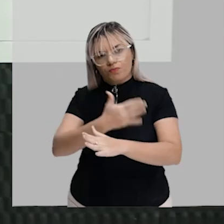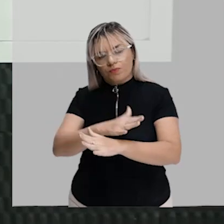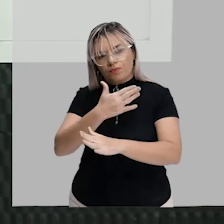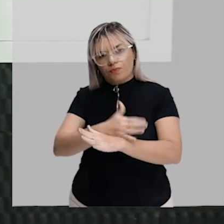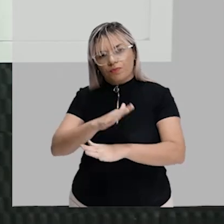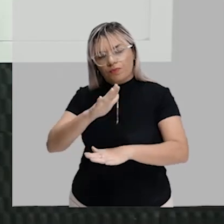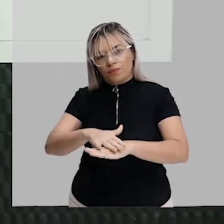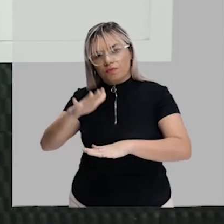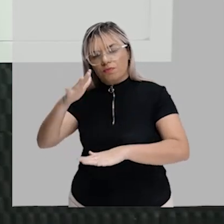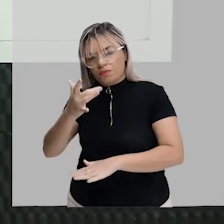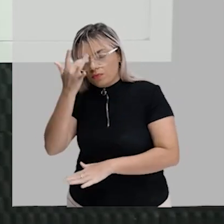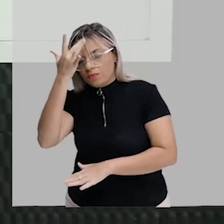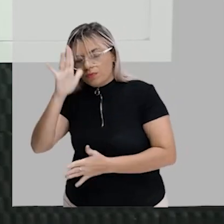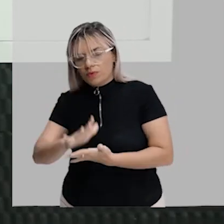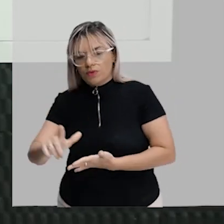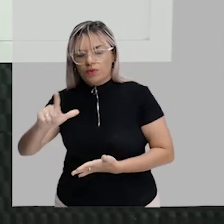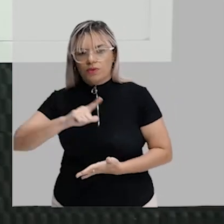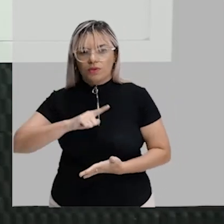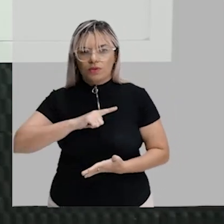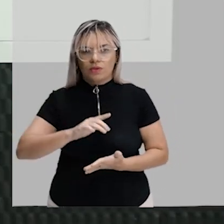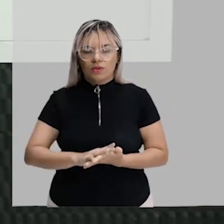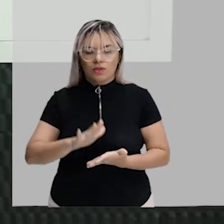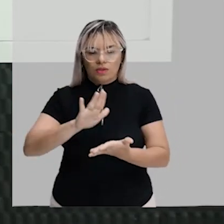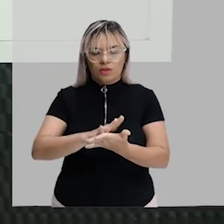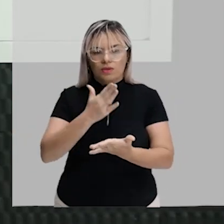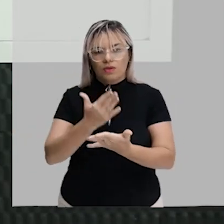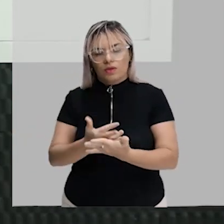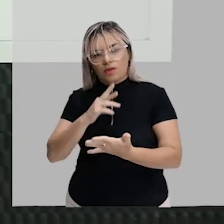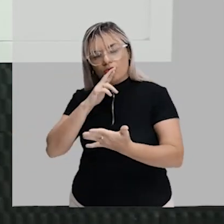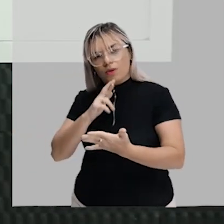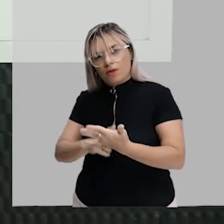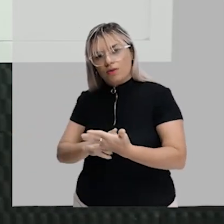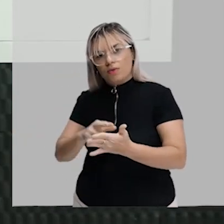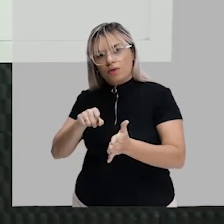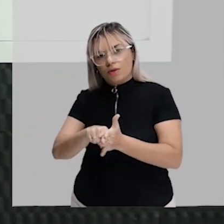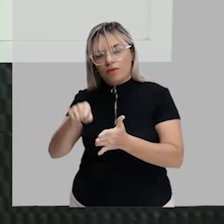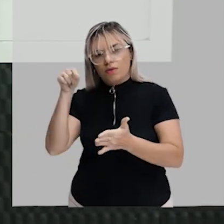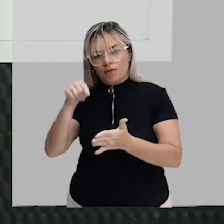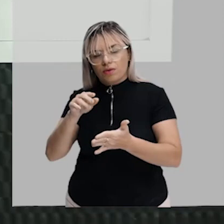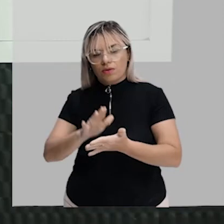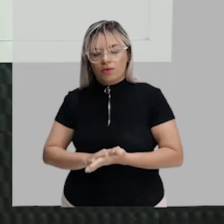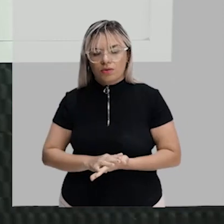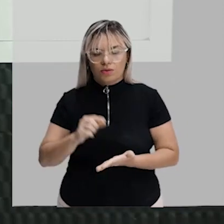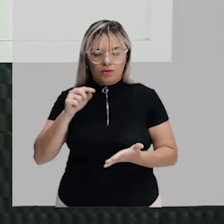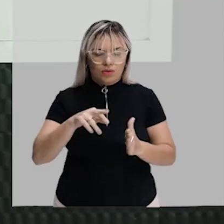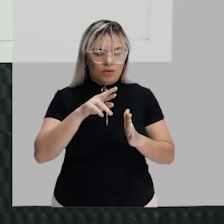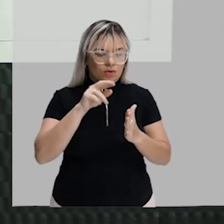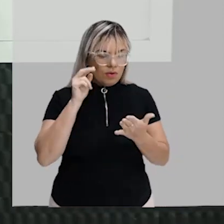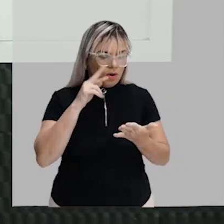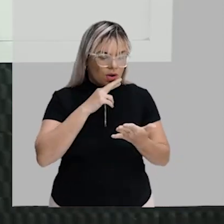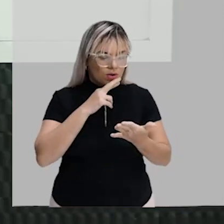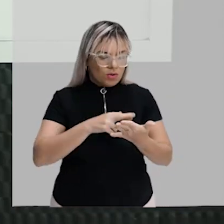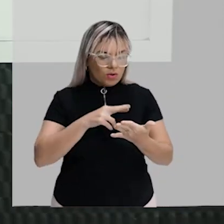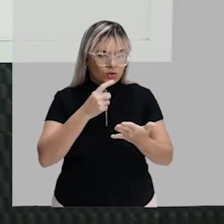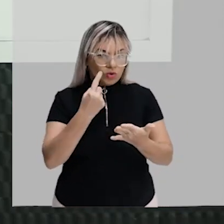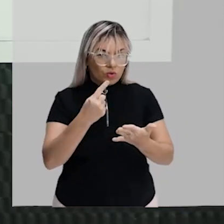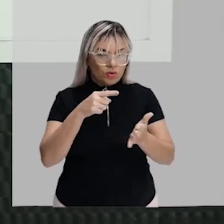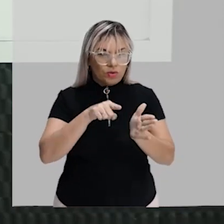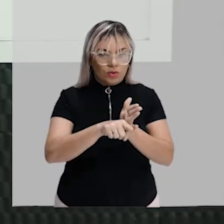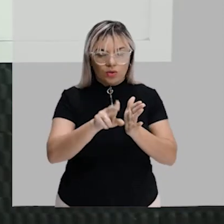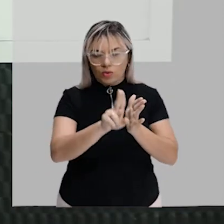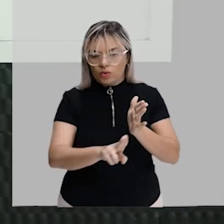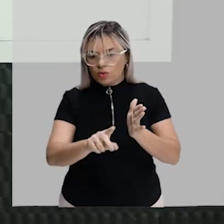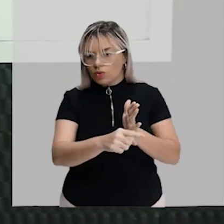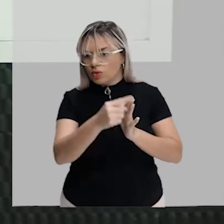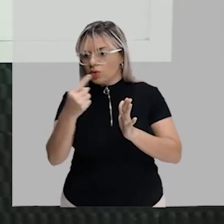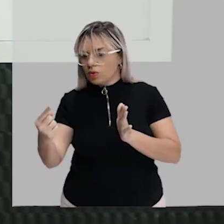mais facilidade você vai ter na hora de interpretar, de resolver as questões. Porque às vezes a resolução de uma questão, você pode usar a